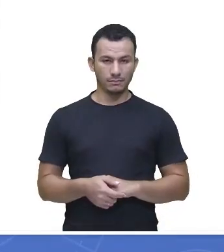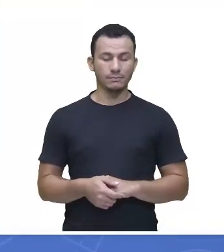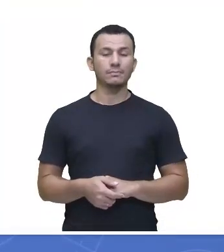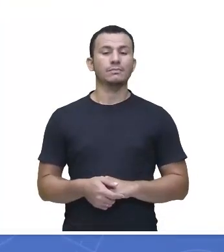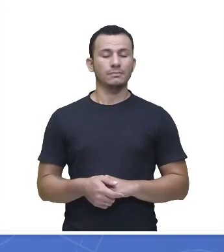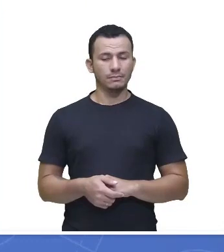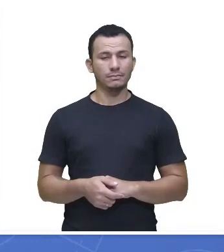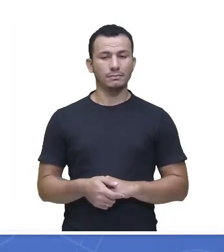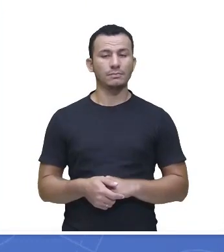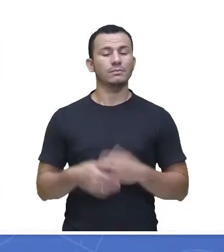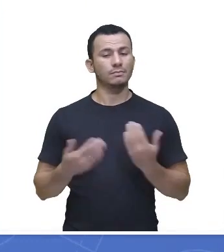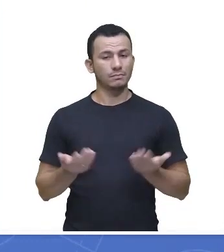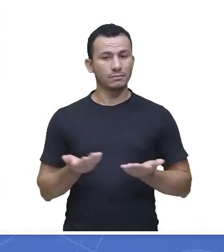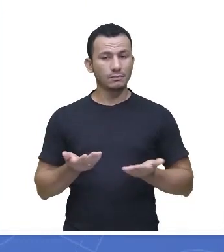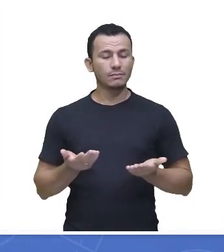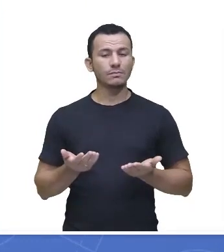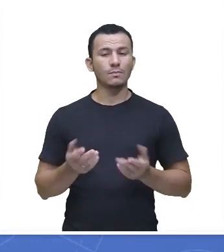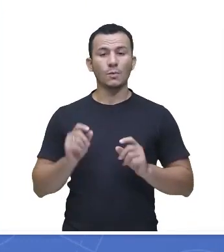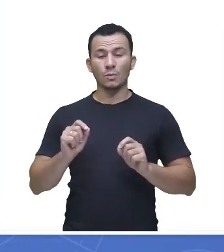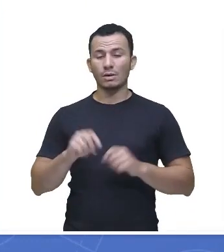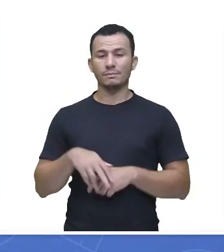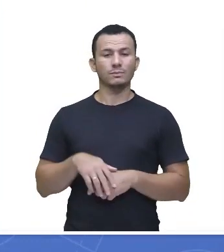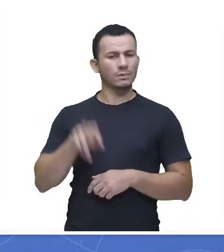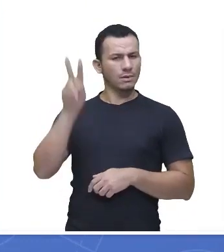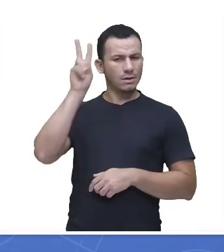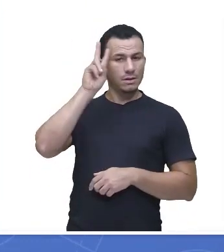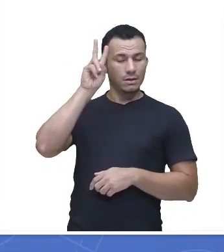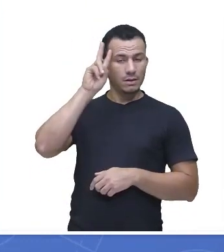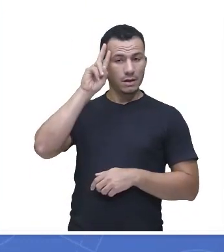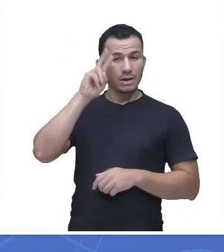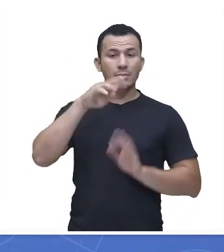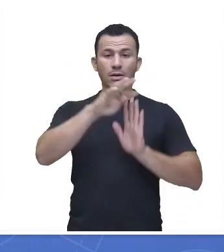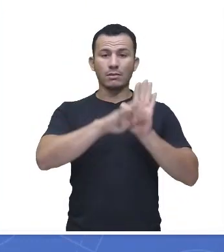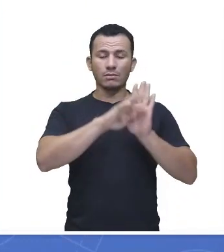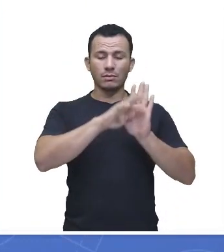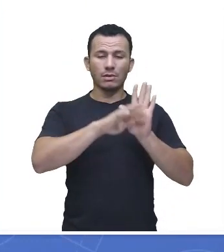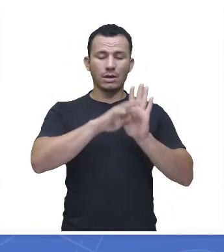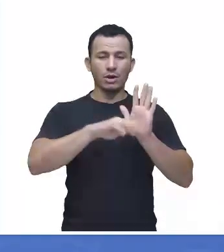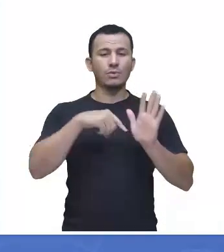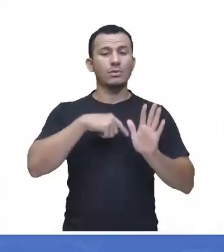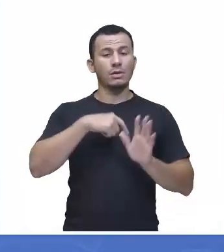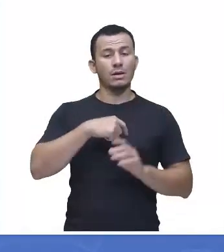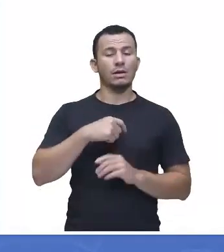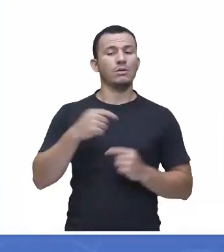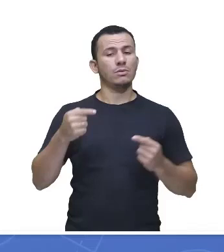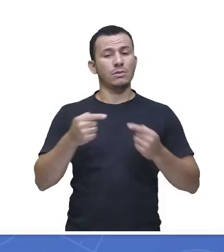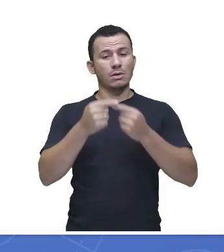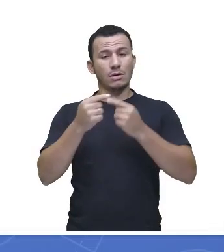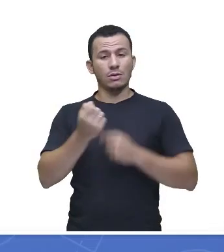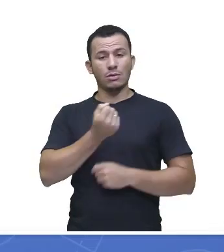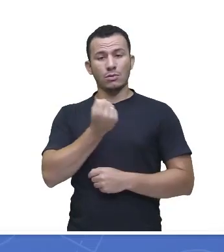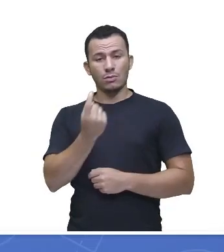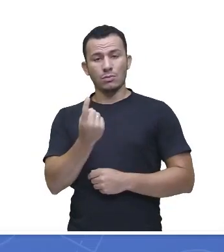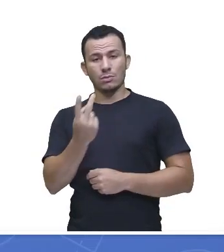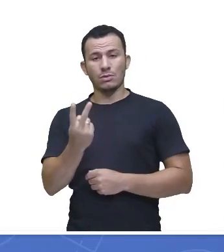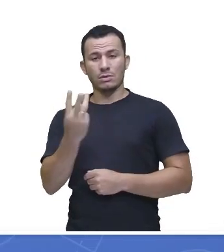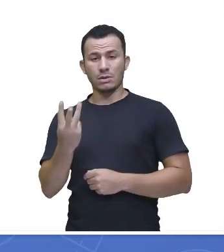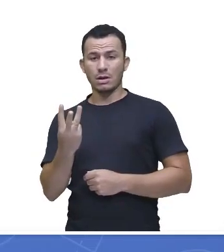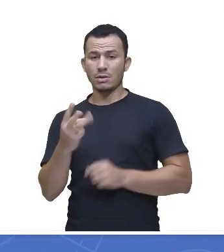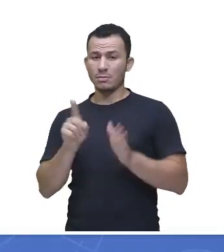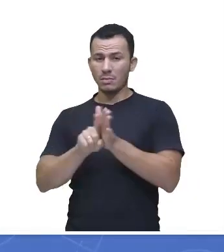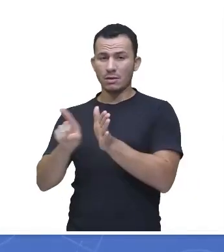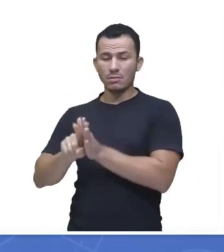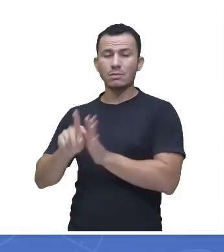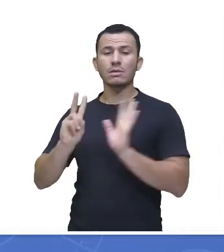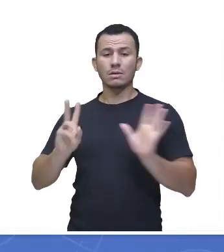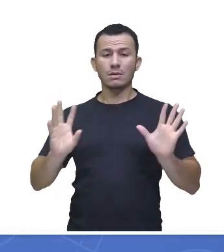Pronto, retornamos. Só lembrando que esse texto será a base para as outras três questões. Então, você deve reler esse texto